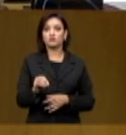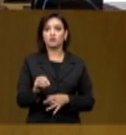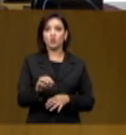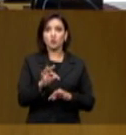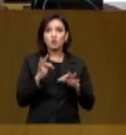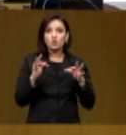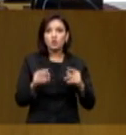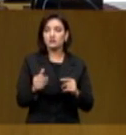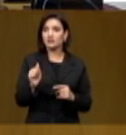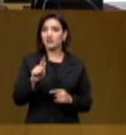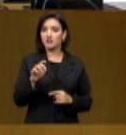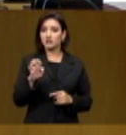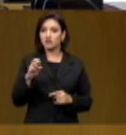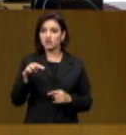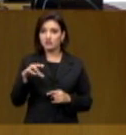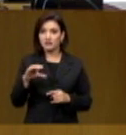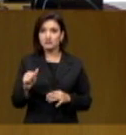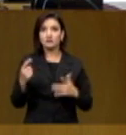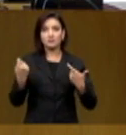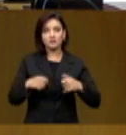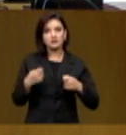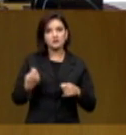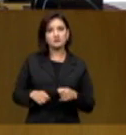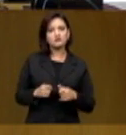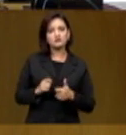regulatórias devem se manifestar.